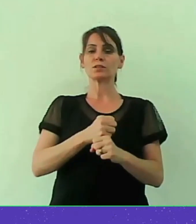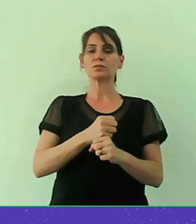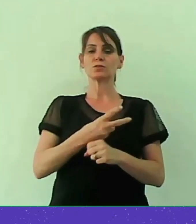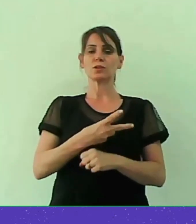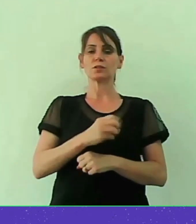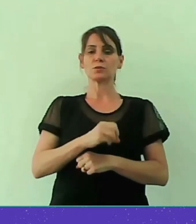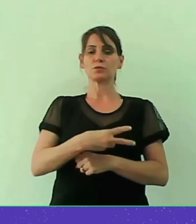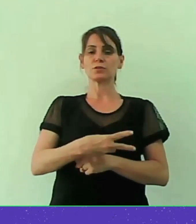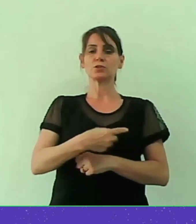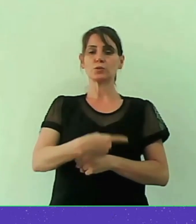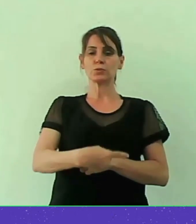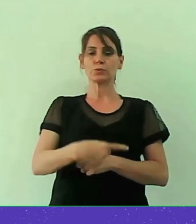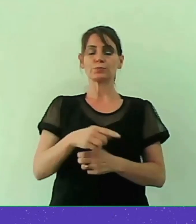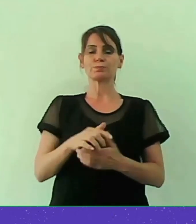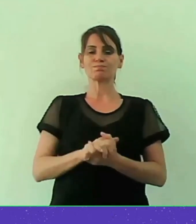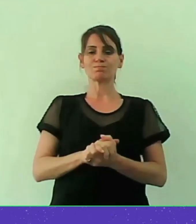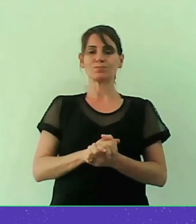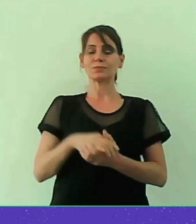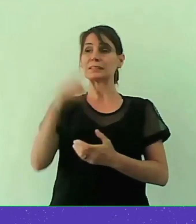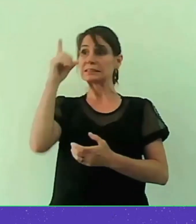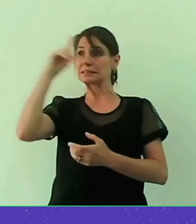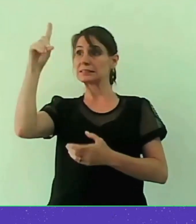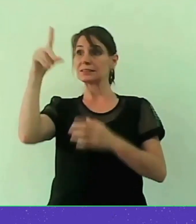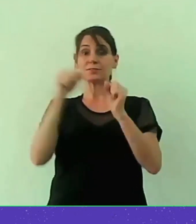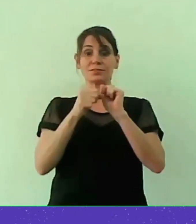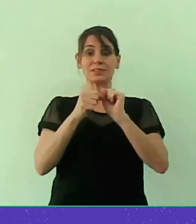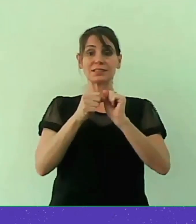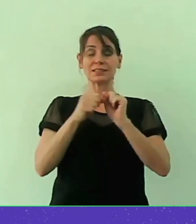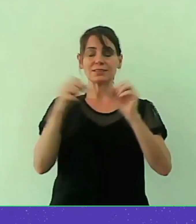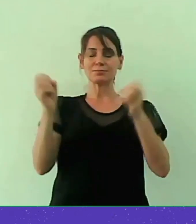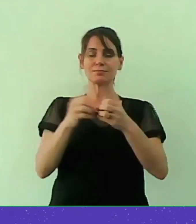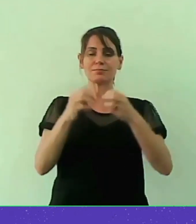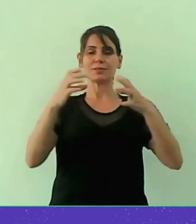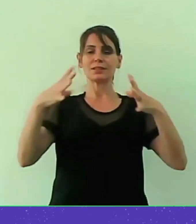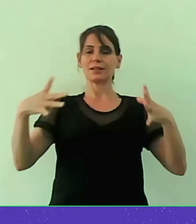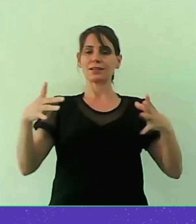nosso meio. Mas eu comecei a me preocupar.